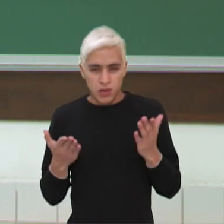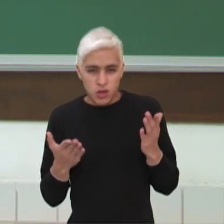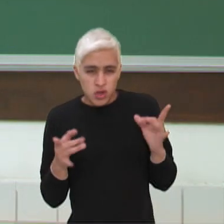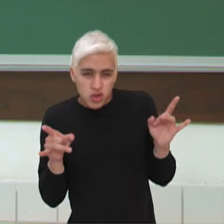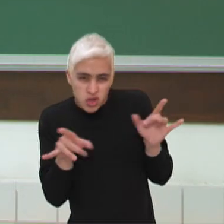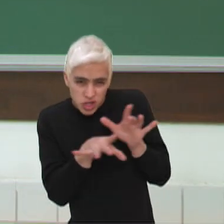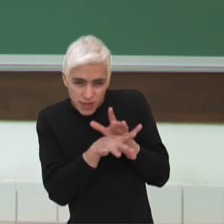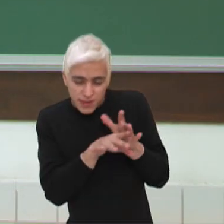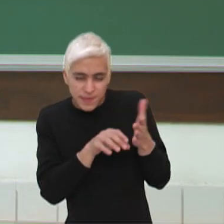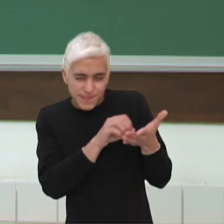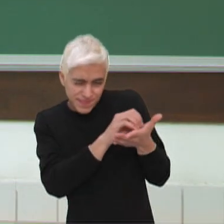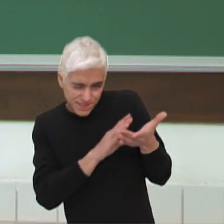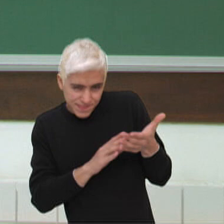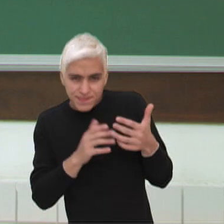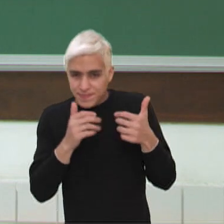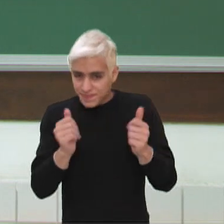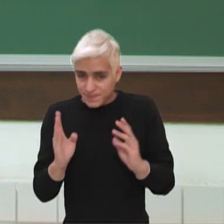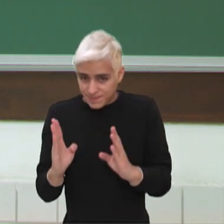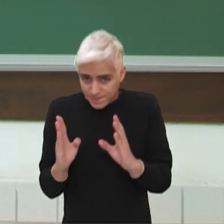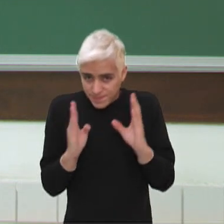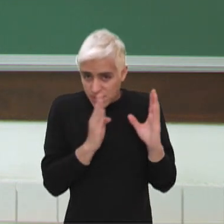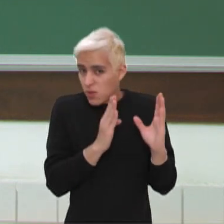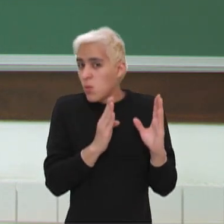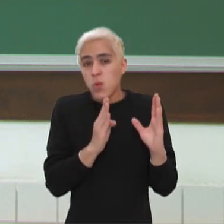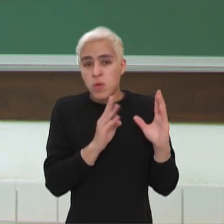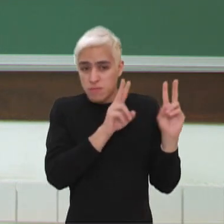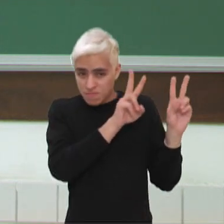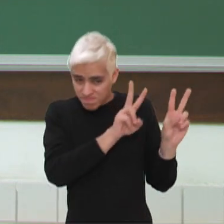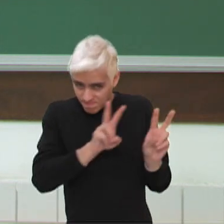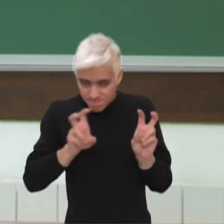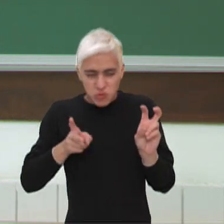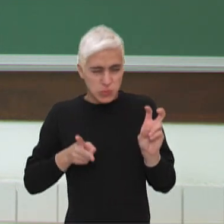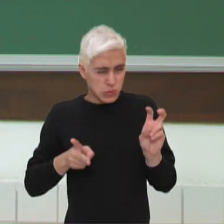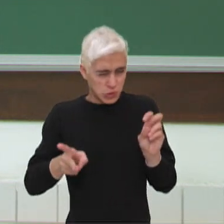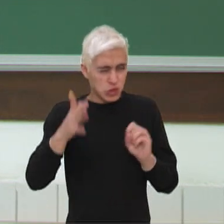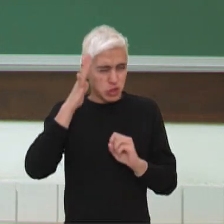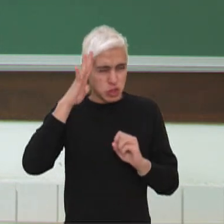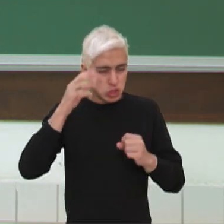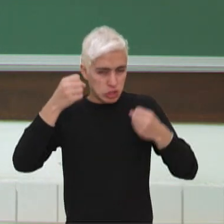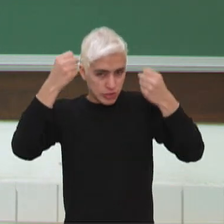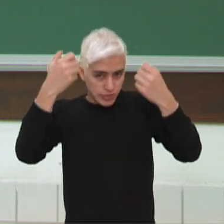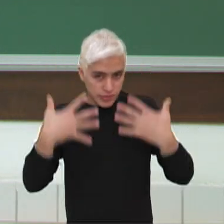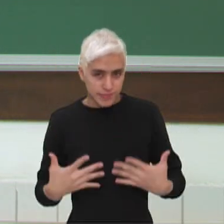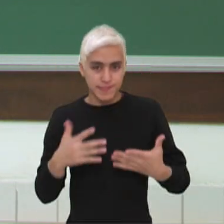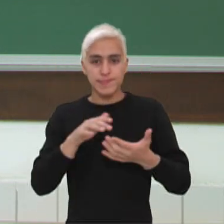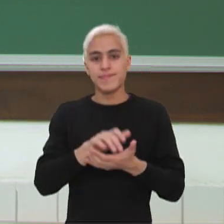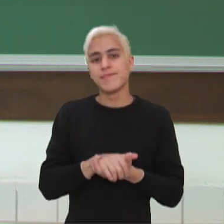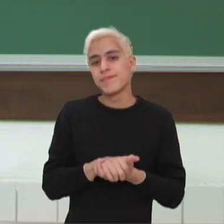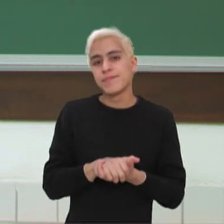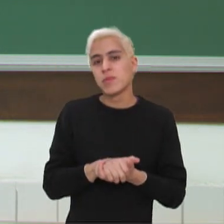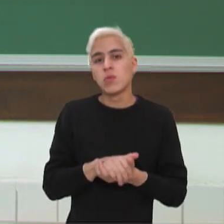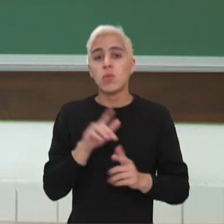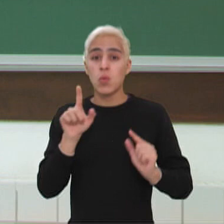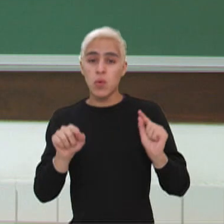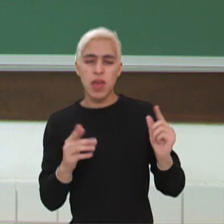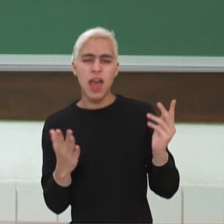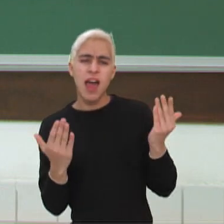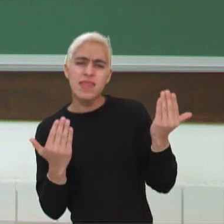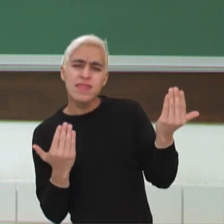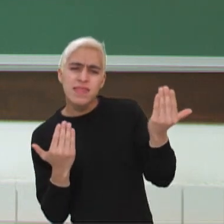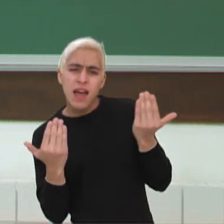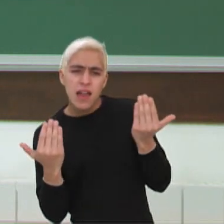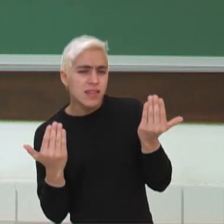Fizeram o exercício, meus queridos? Então vamos continuar com a nossa aula teórica, tá? Vamos então analisar o que é que